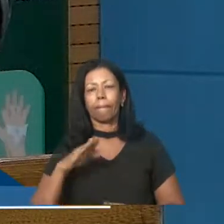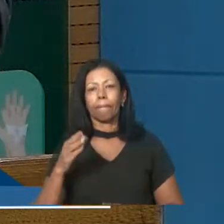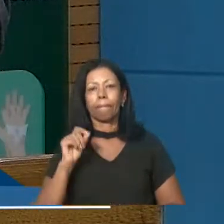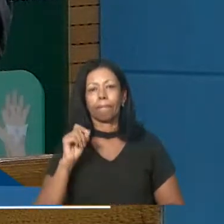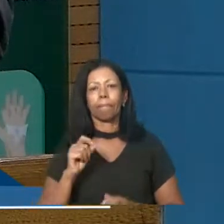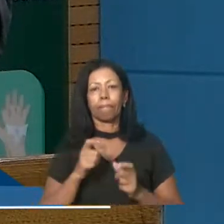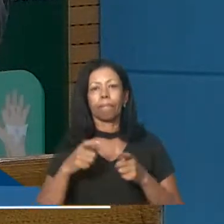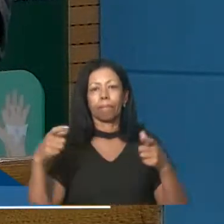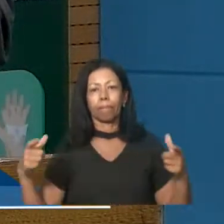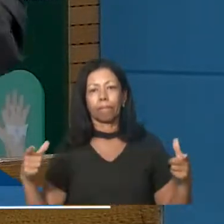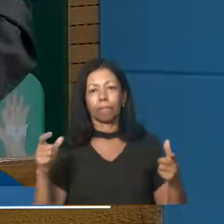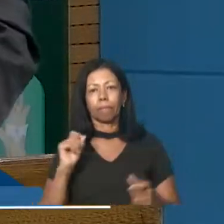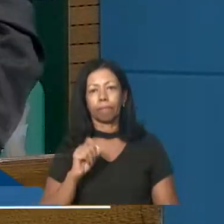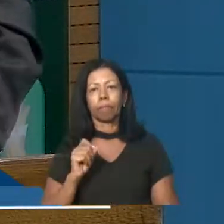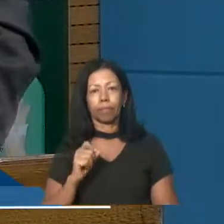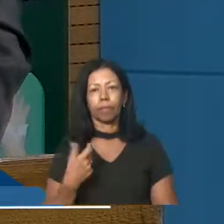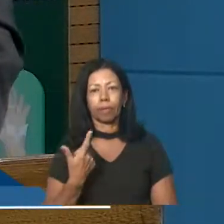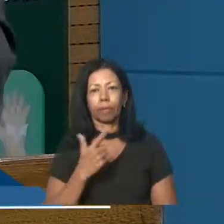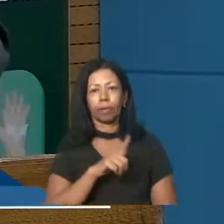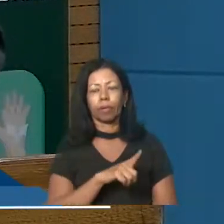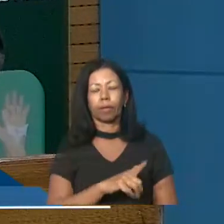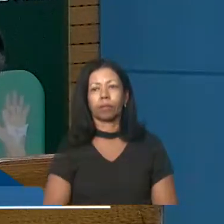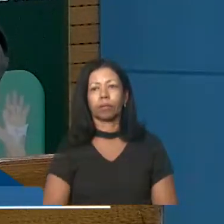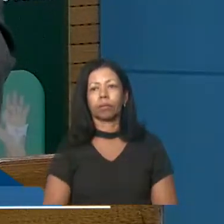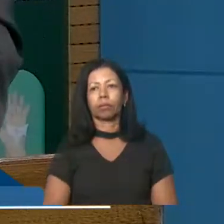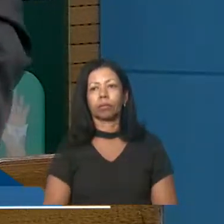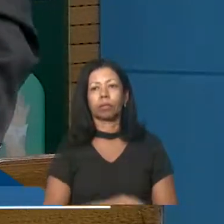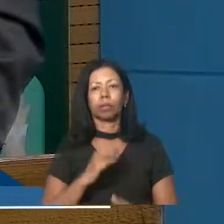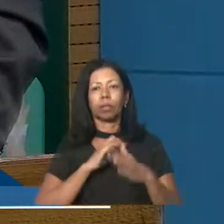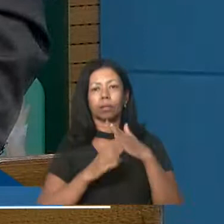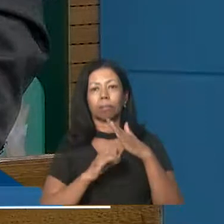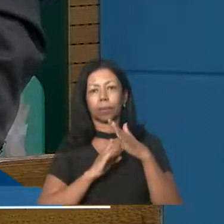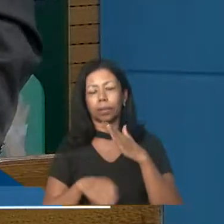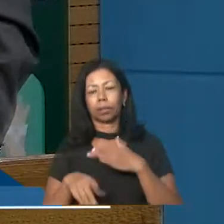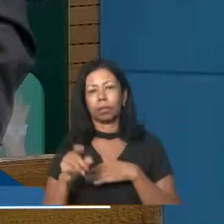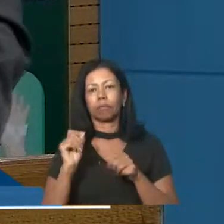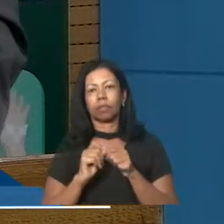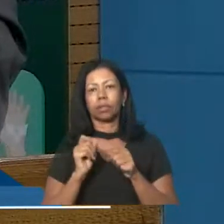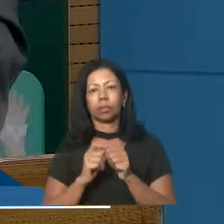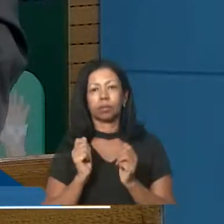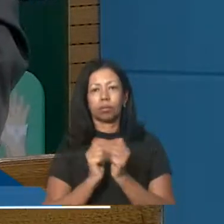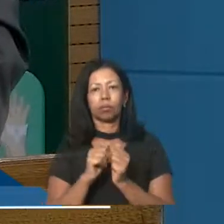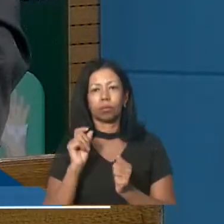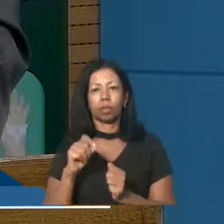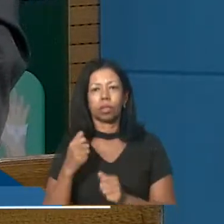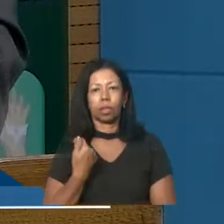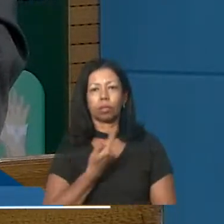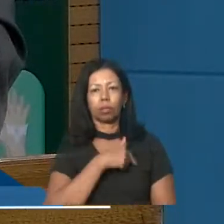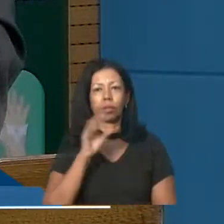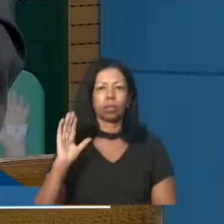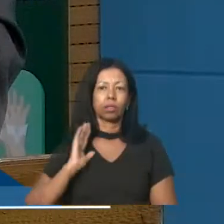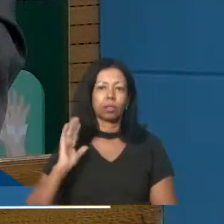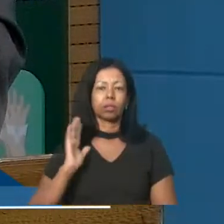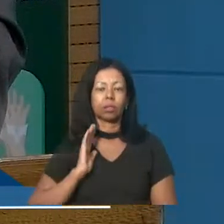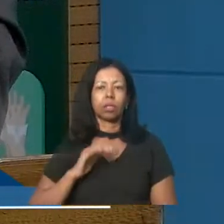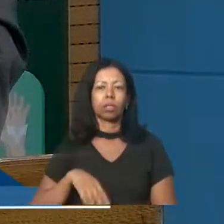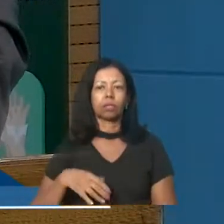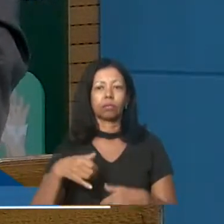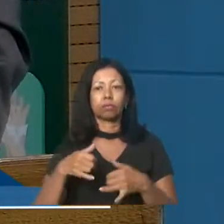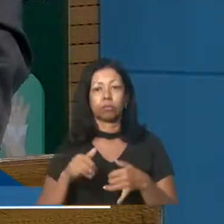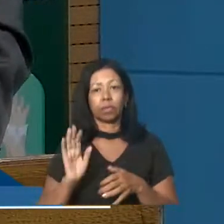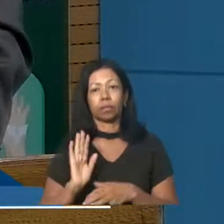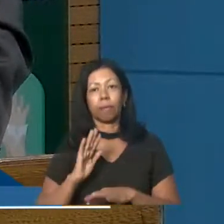isso aumentaria o quadro funcional da empresa, fazendo com que a nossa cidade